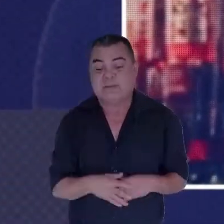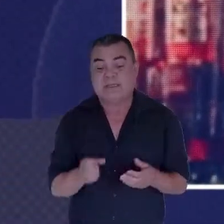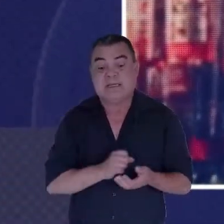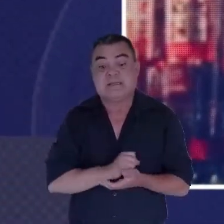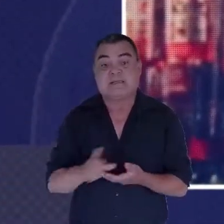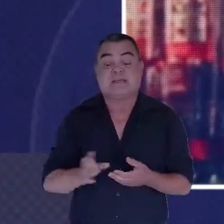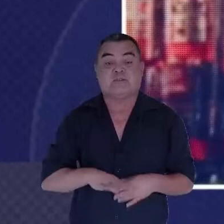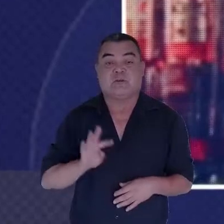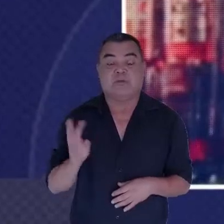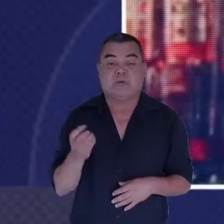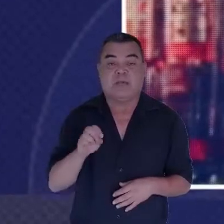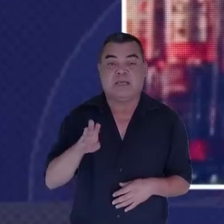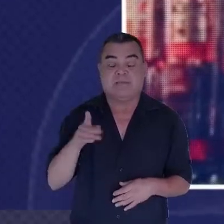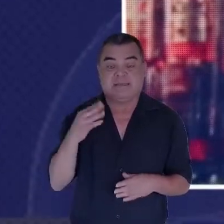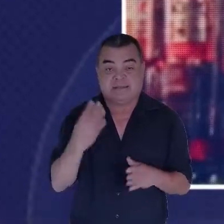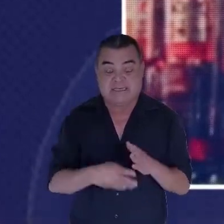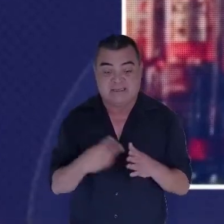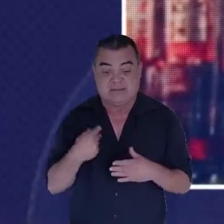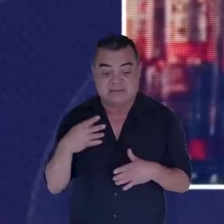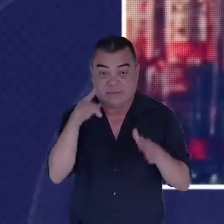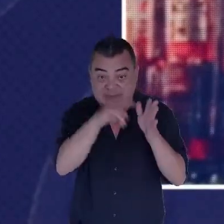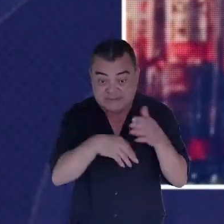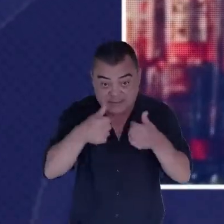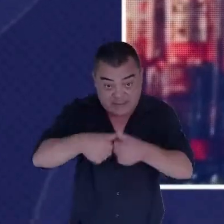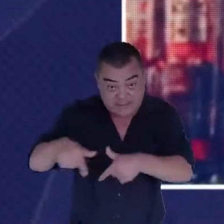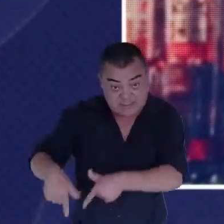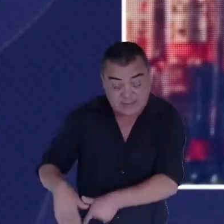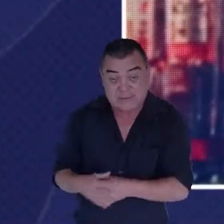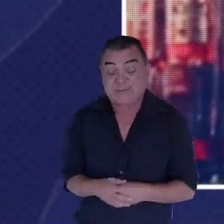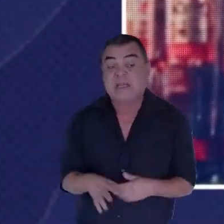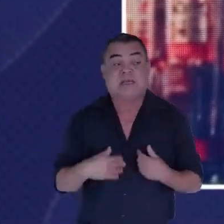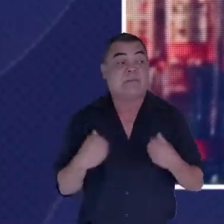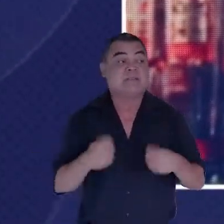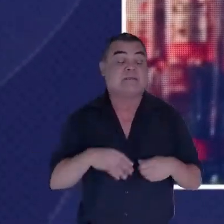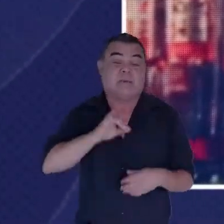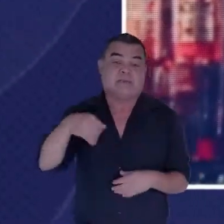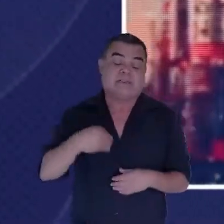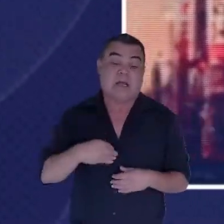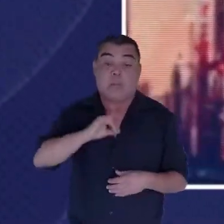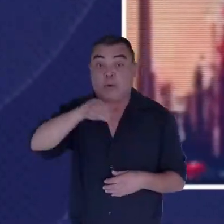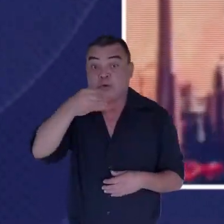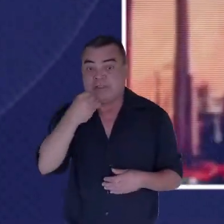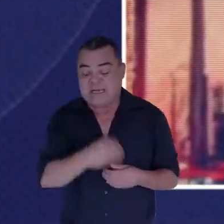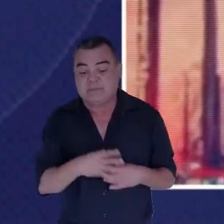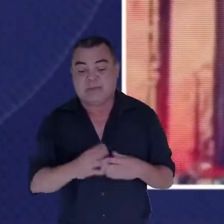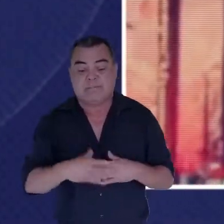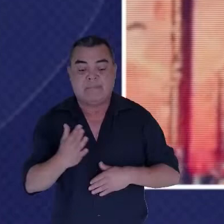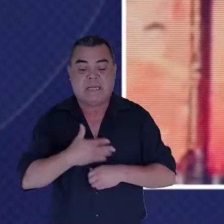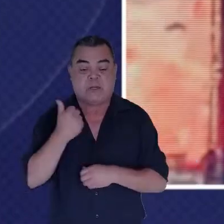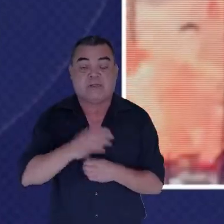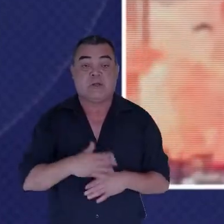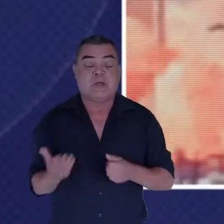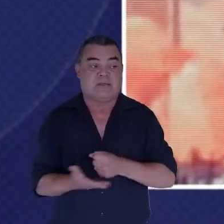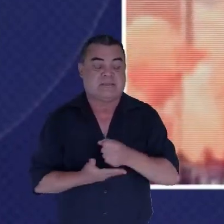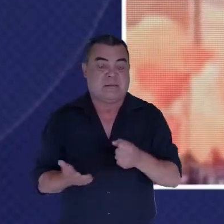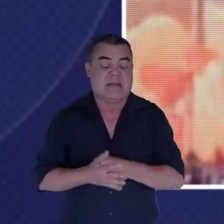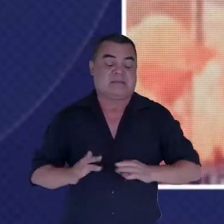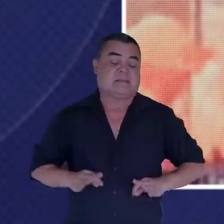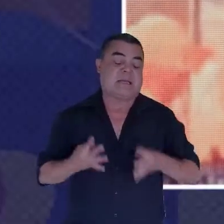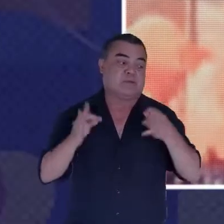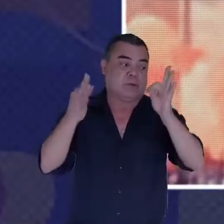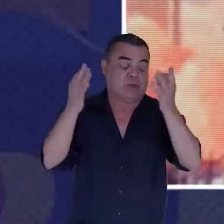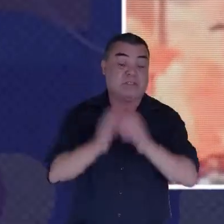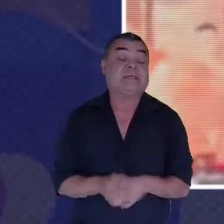saindo sobre o árbitro o tipo de pesquisa tá aqui a gente precisa aproveitar essa oportunidade para melhorar nossa base profissionais